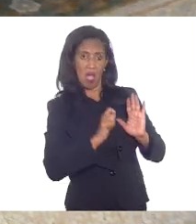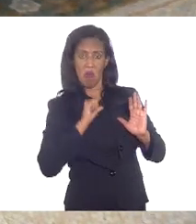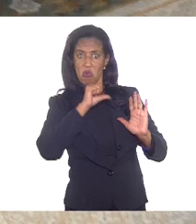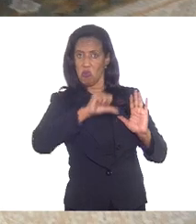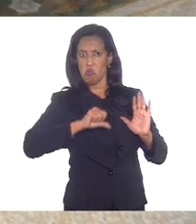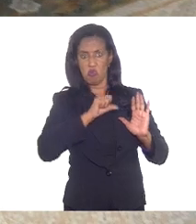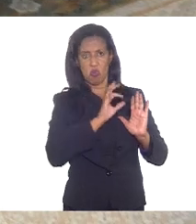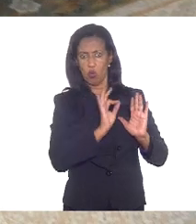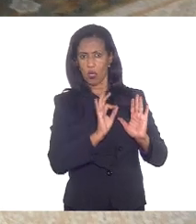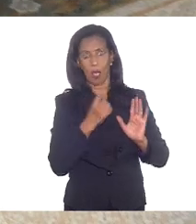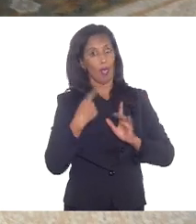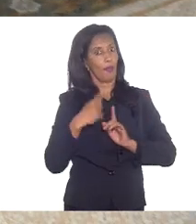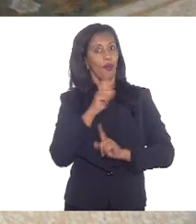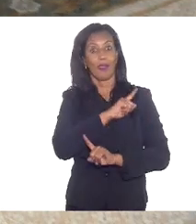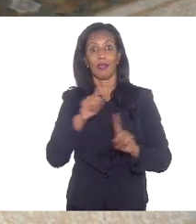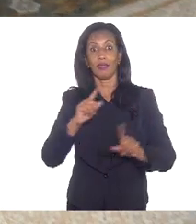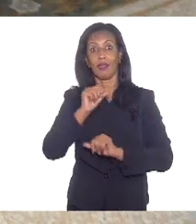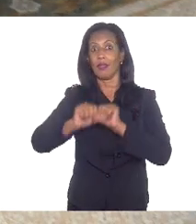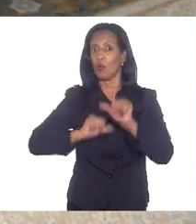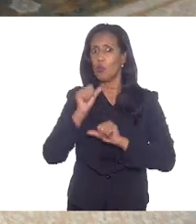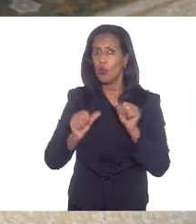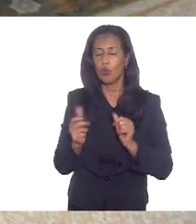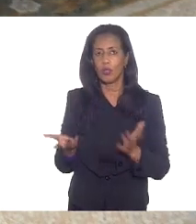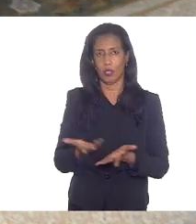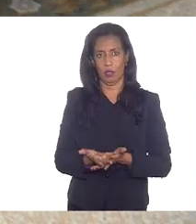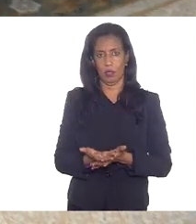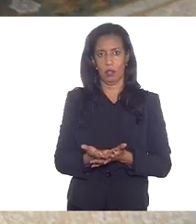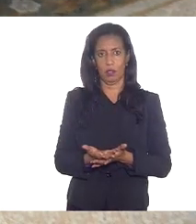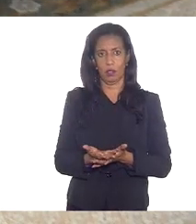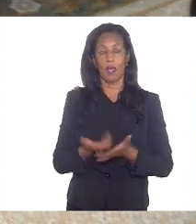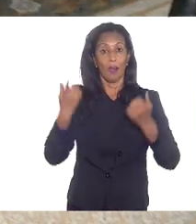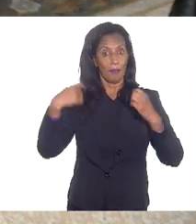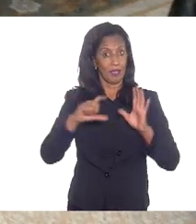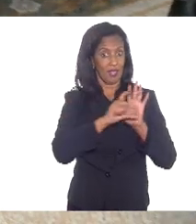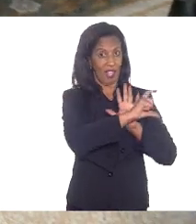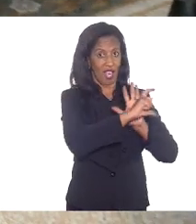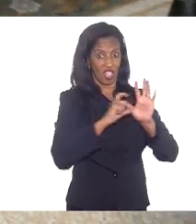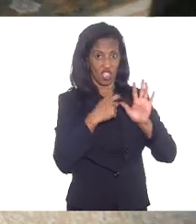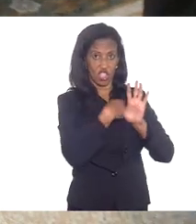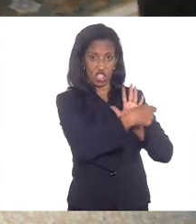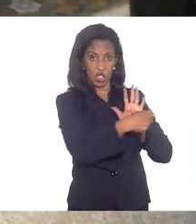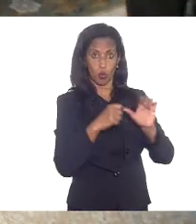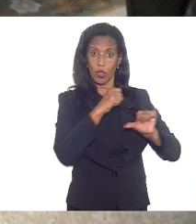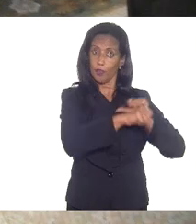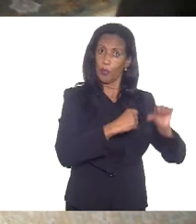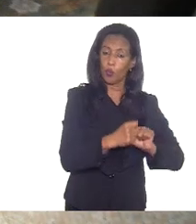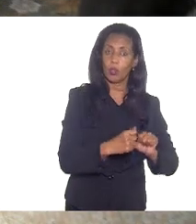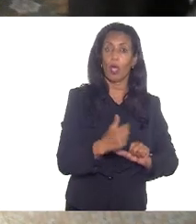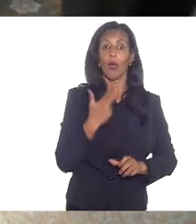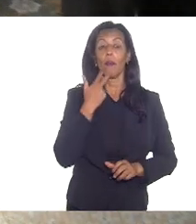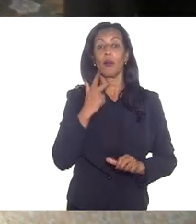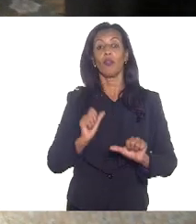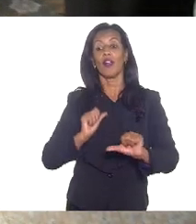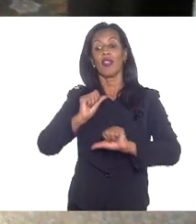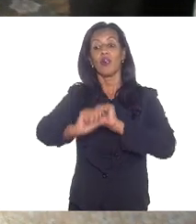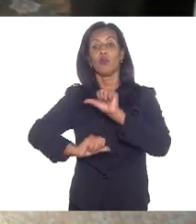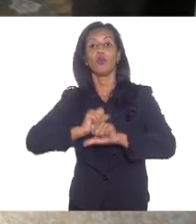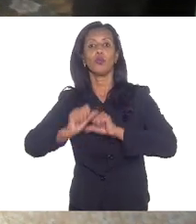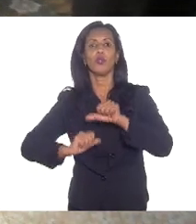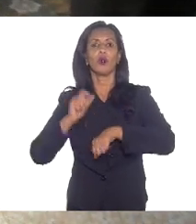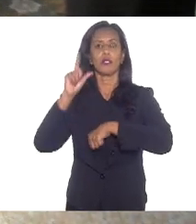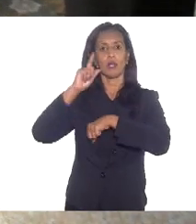porque não muda. Deveria falar explicitamente que muda para estar mudando. Mas, como fala em mudança de regime de trabalho, a gente achou